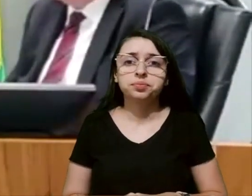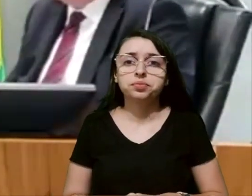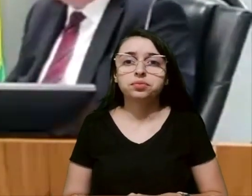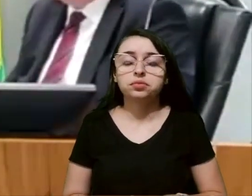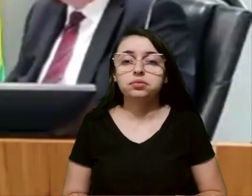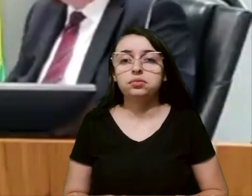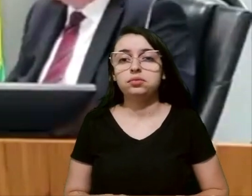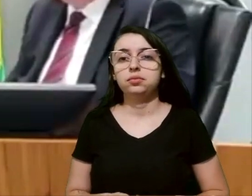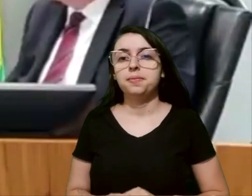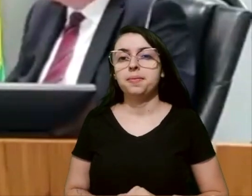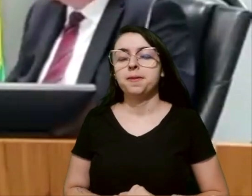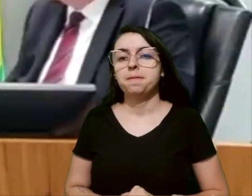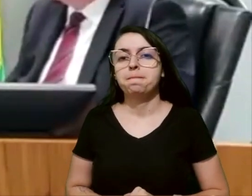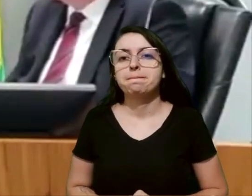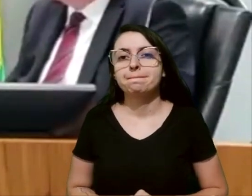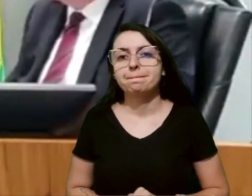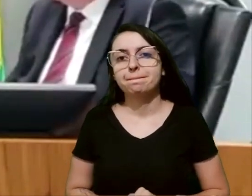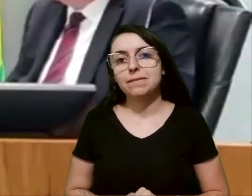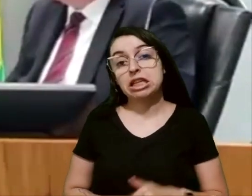a situação do reclamante,